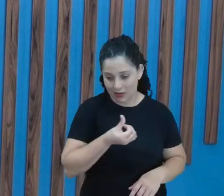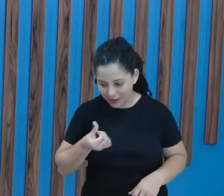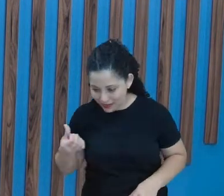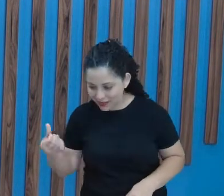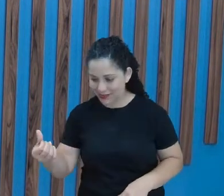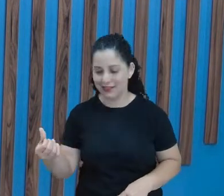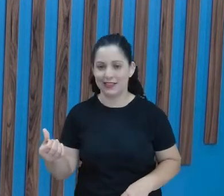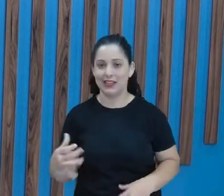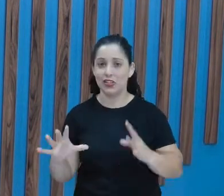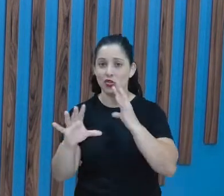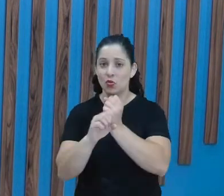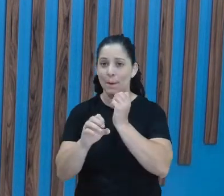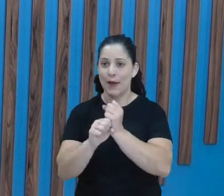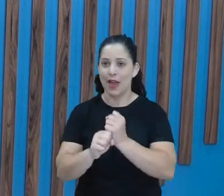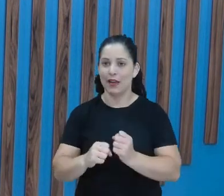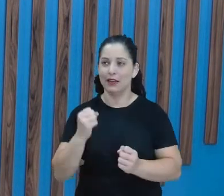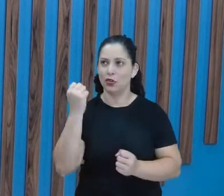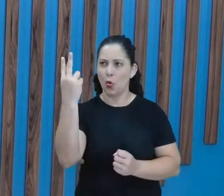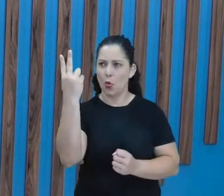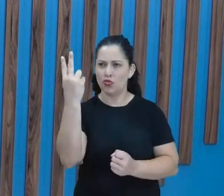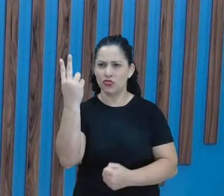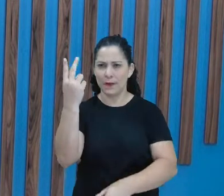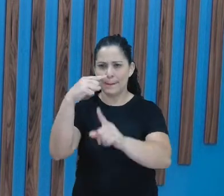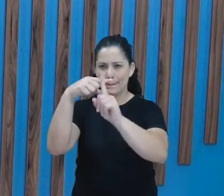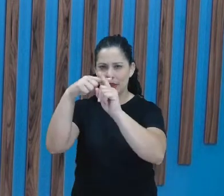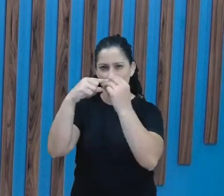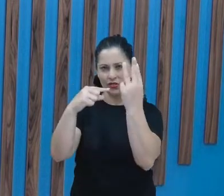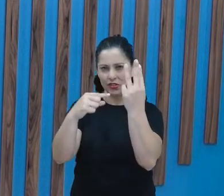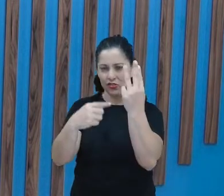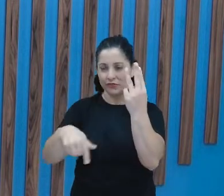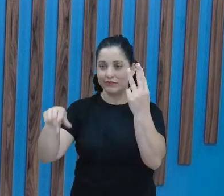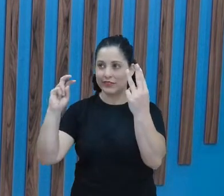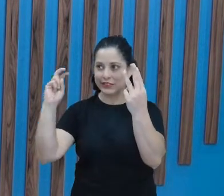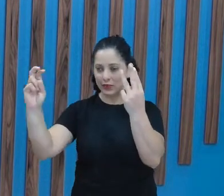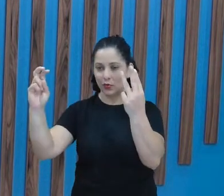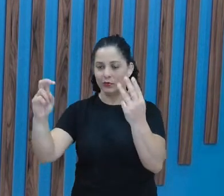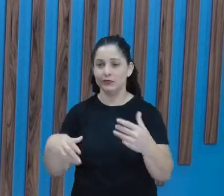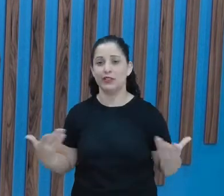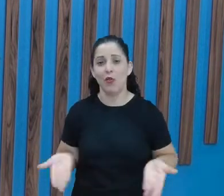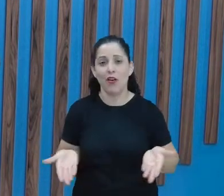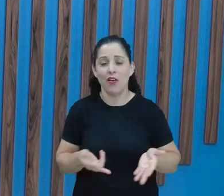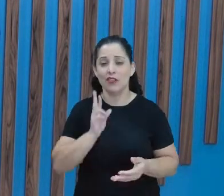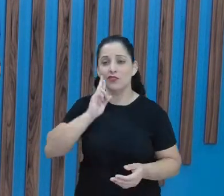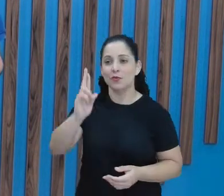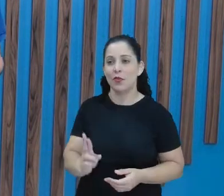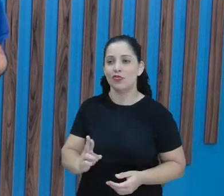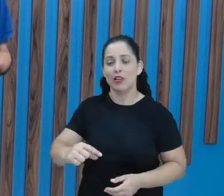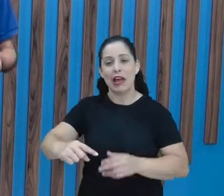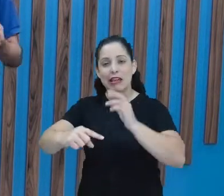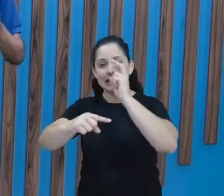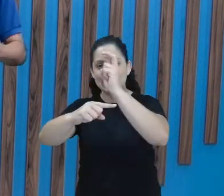e soma 2 mais 3, 5. 5 sextos o gabarito. Olha só. Fácil? Tranquilo?